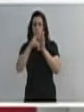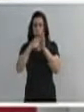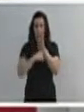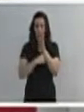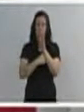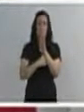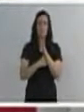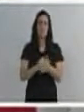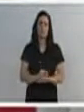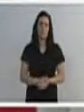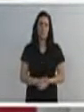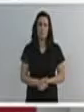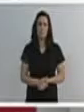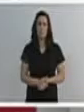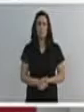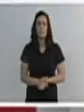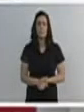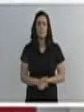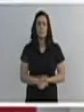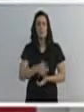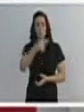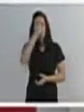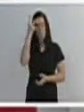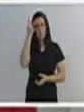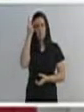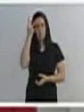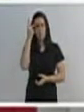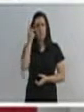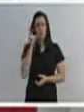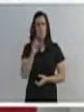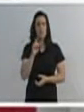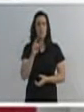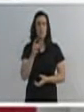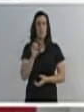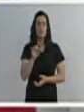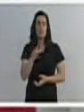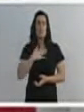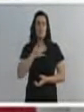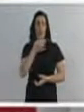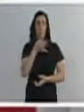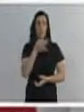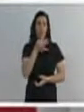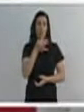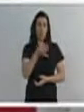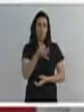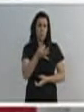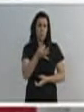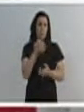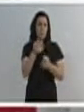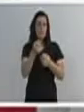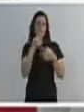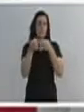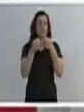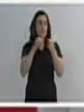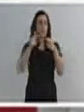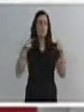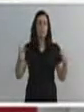um debate, quando as pessoas só querem um monólogo, uma só pessoa falando. E